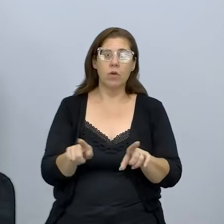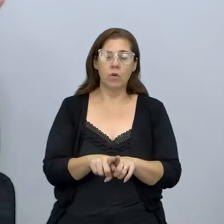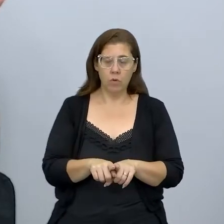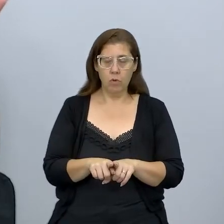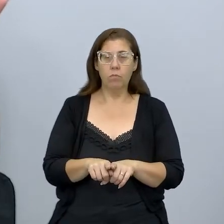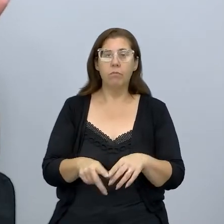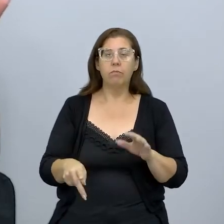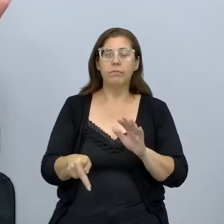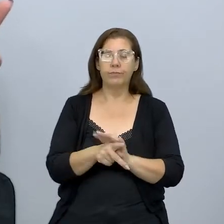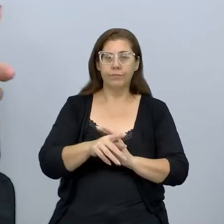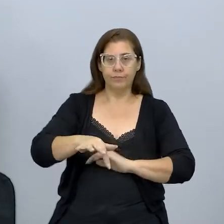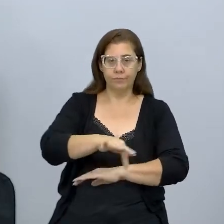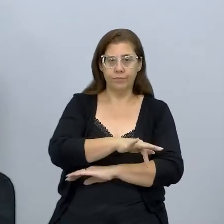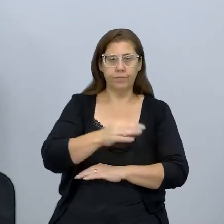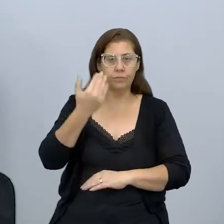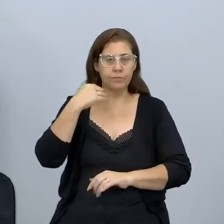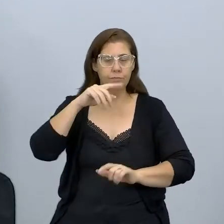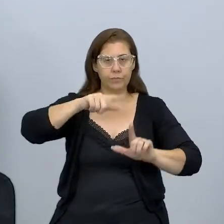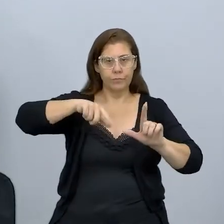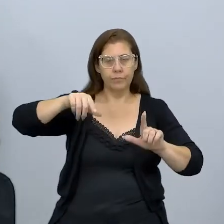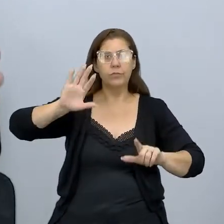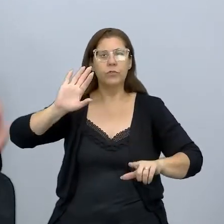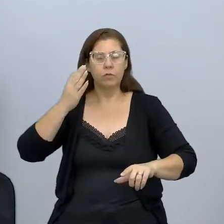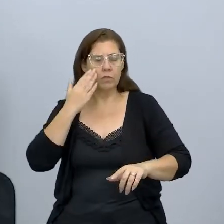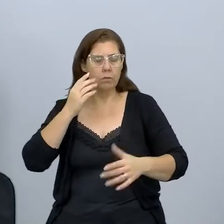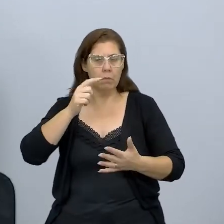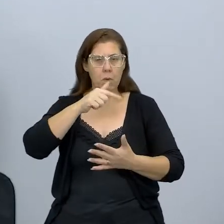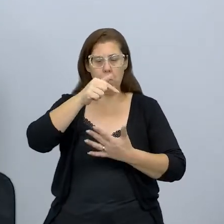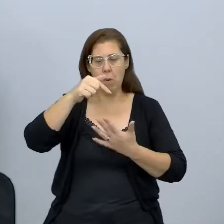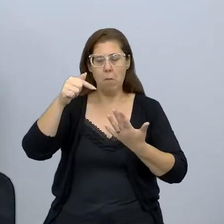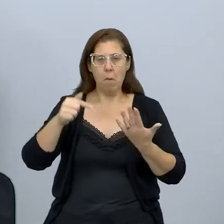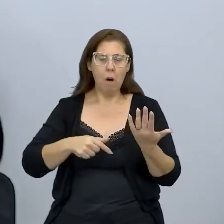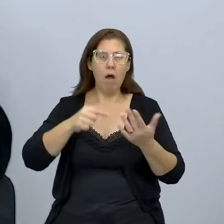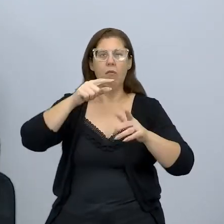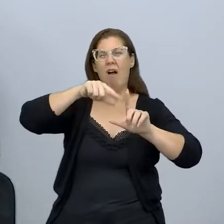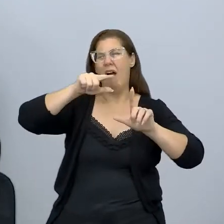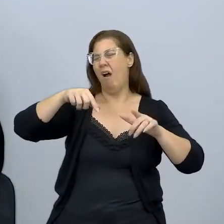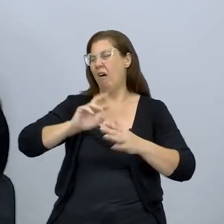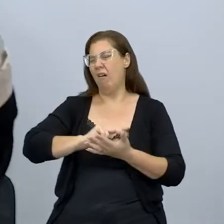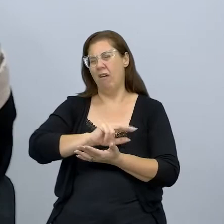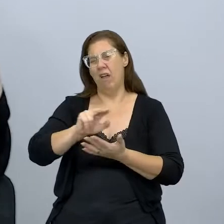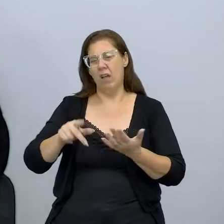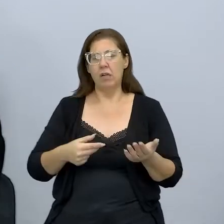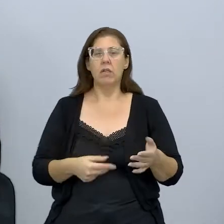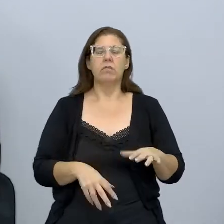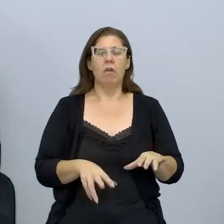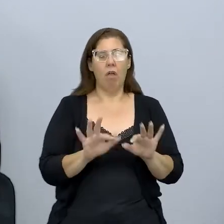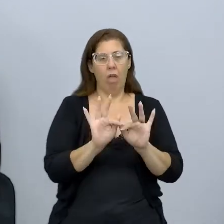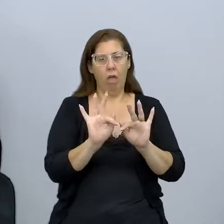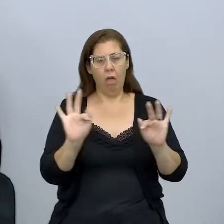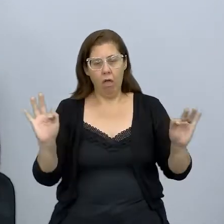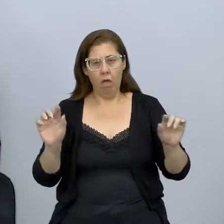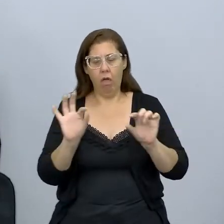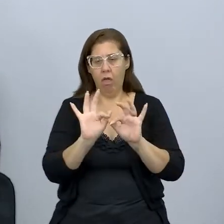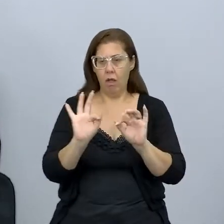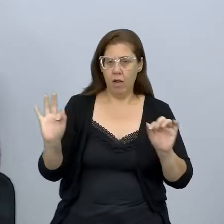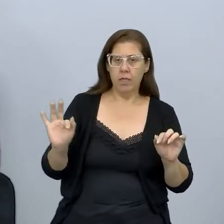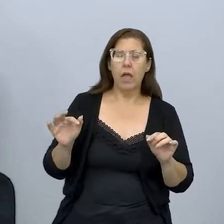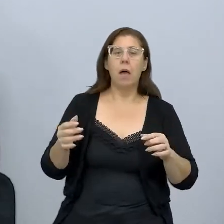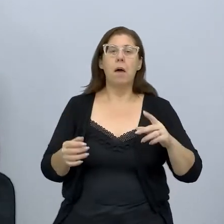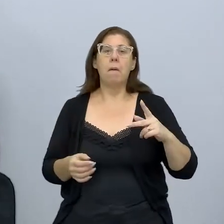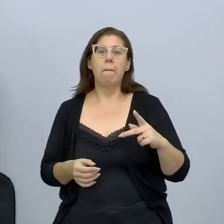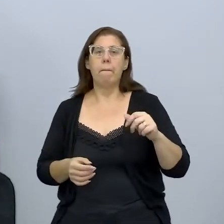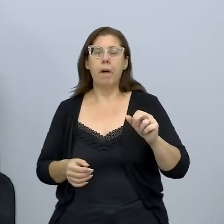fenômenos físicos e interpretação de gráficos. Já fizemos uma série de gráficos, a gente falou de reta, a gente falou de